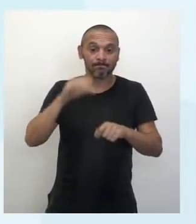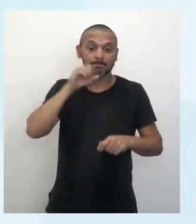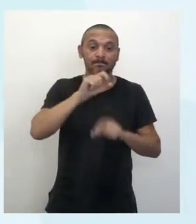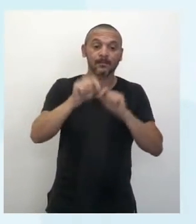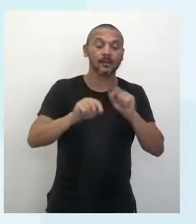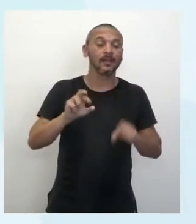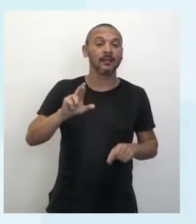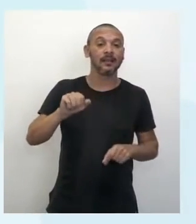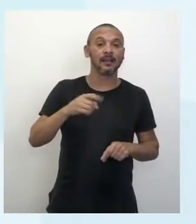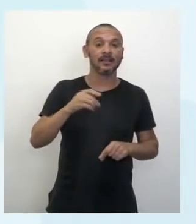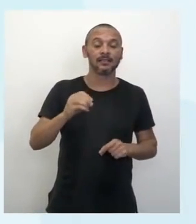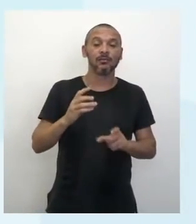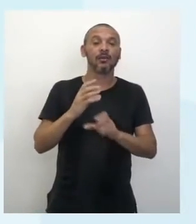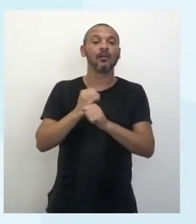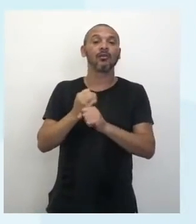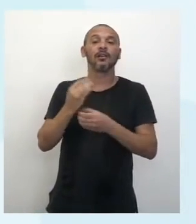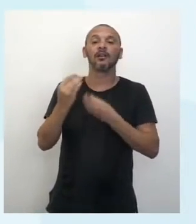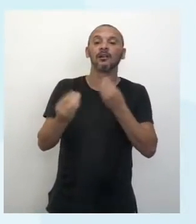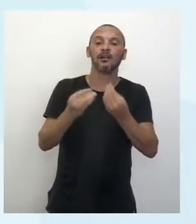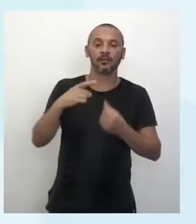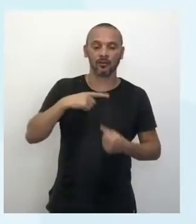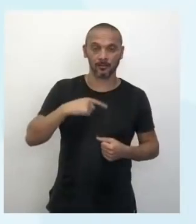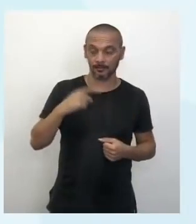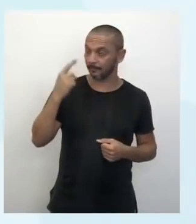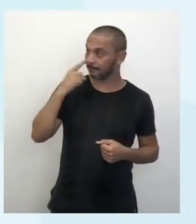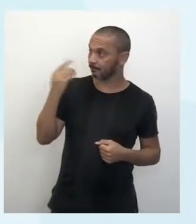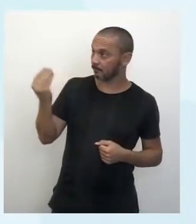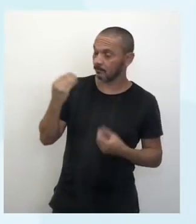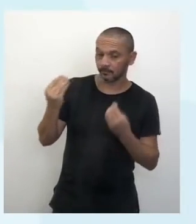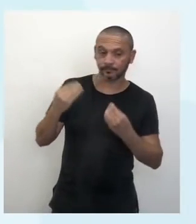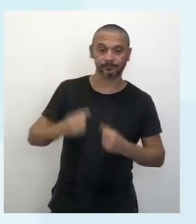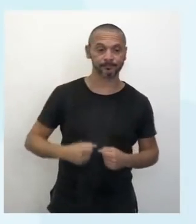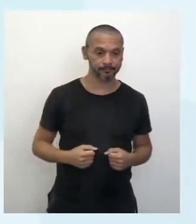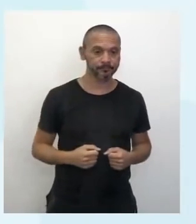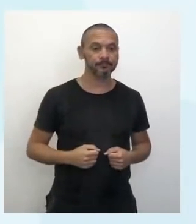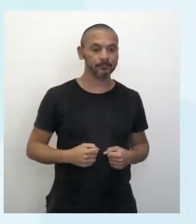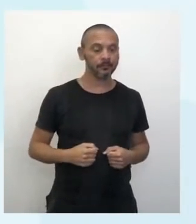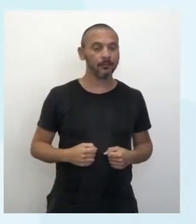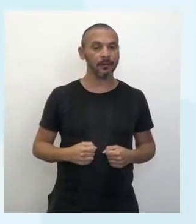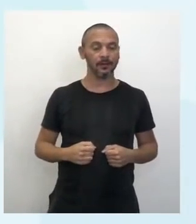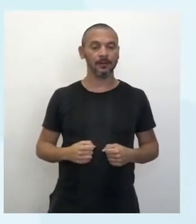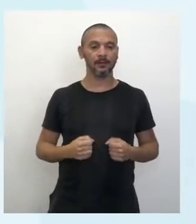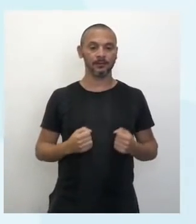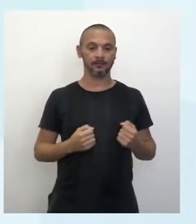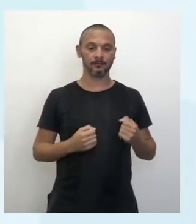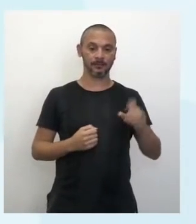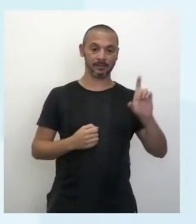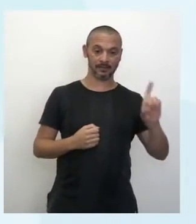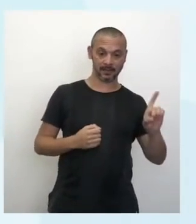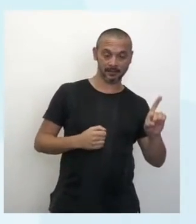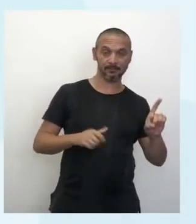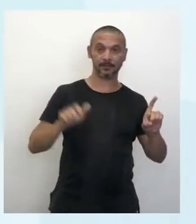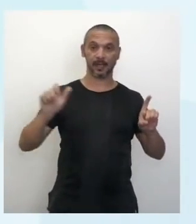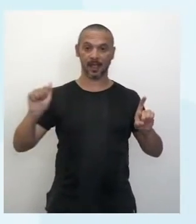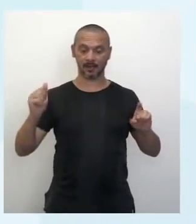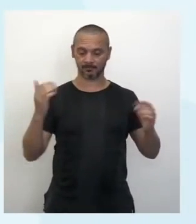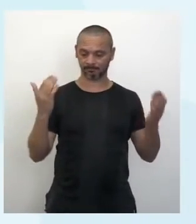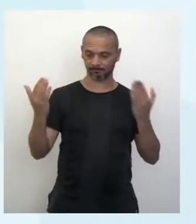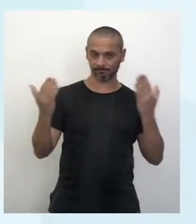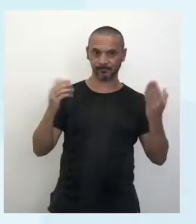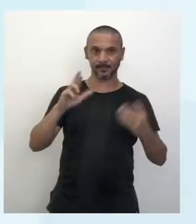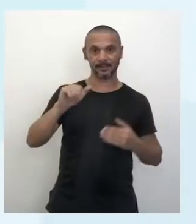razão. Vamos calcular aqui a razão, ó. Como que faz a razão? Veja, eu quero a razão entre a área de D e A. O exercício